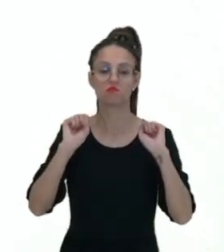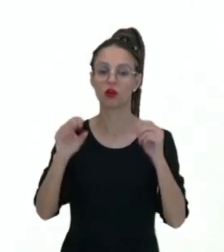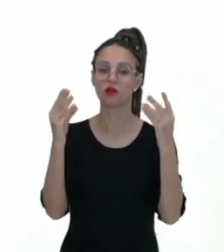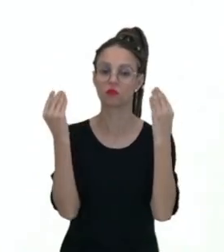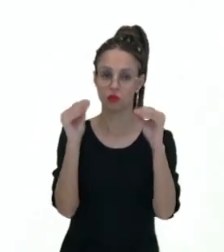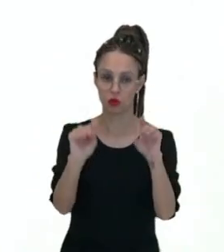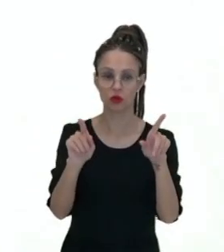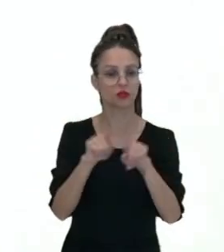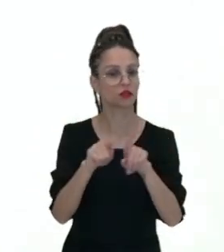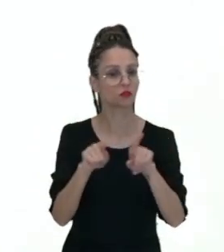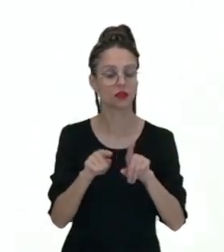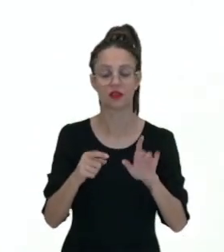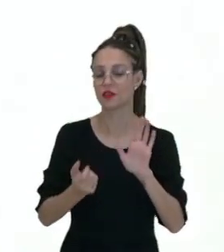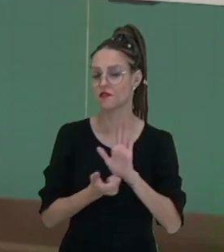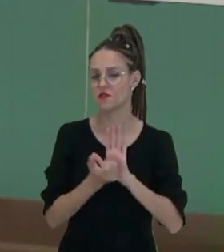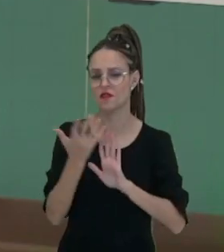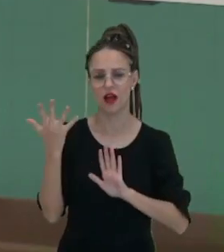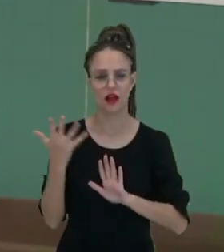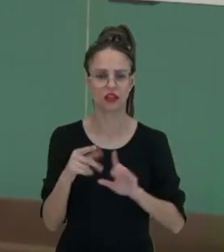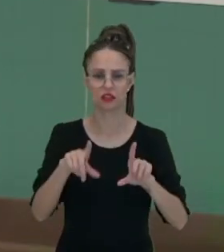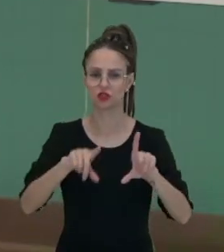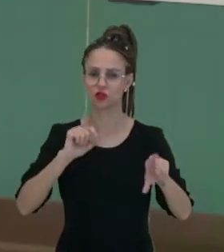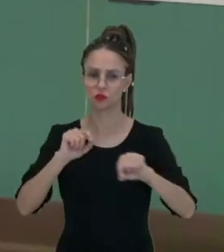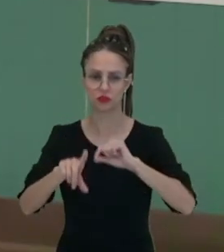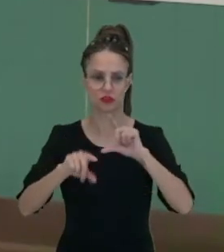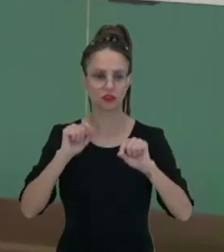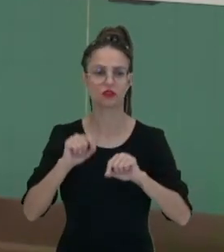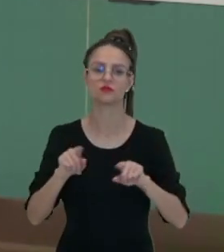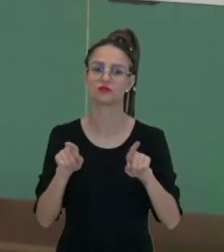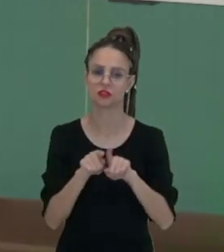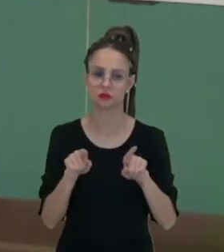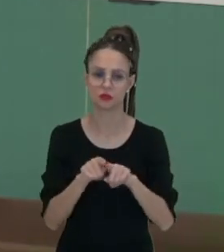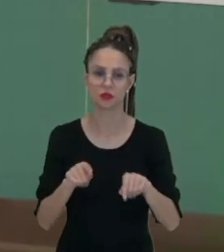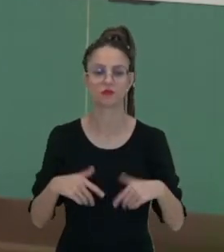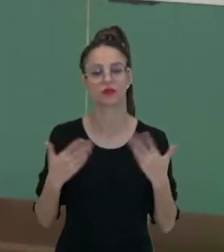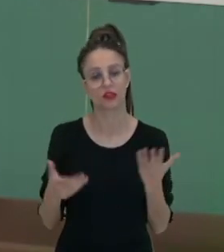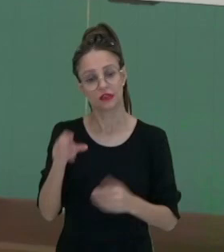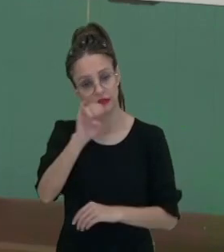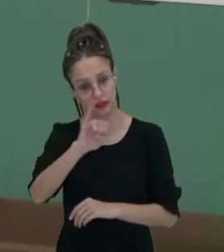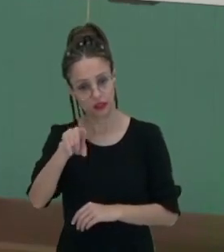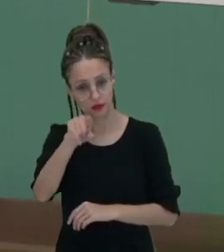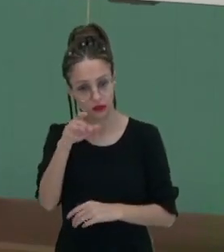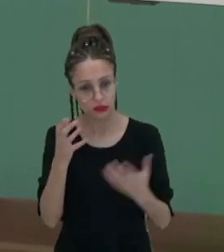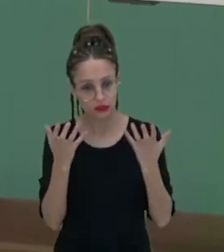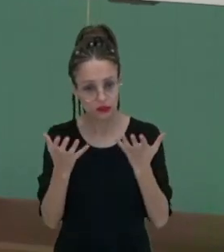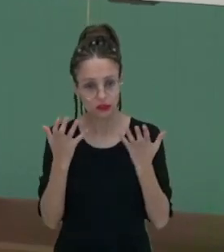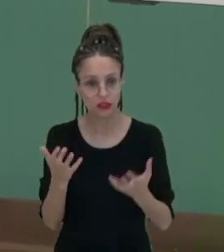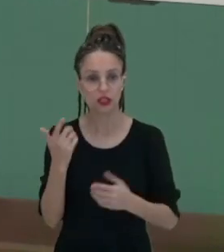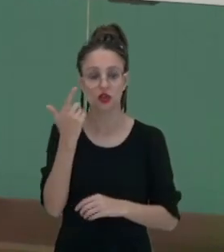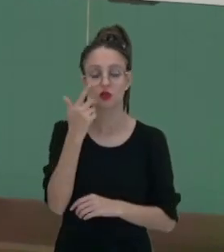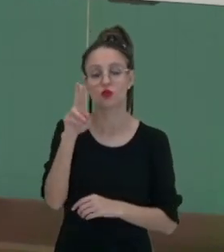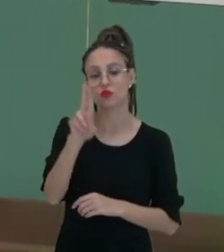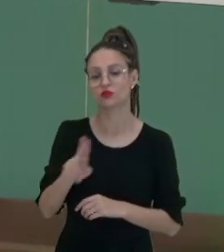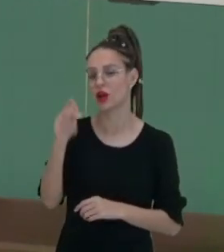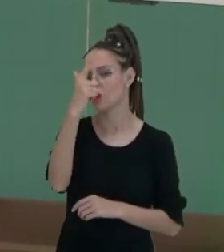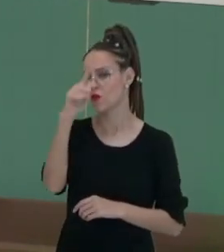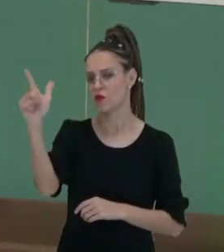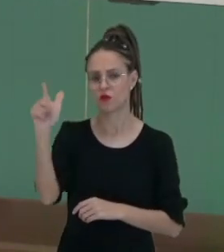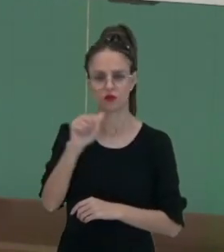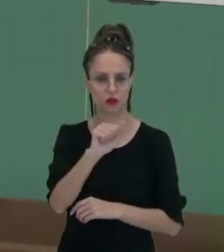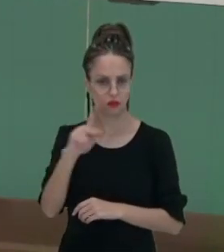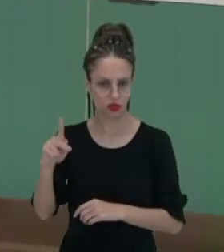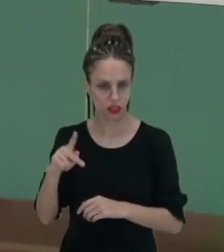sobreposto. Você tem muitas opções para além do template. Claro que se você quiser usar um outro aplicativo para fazer